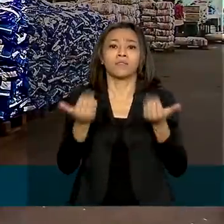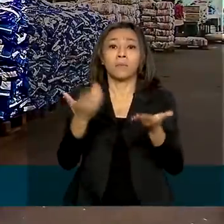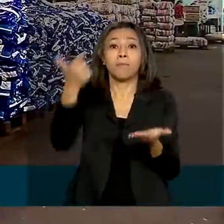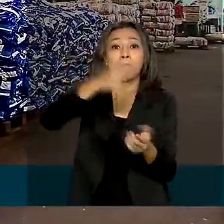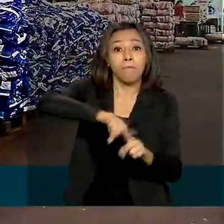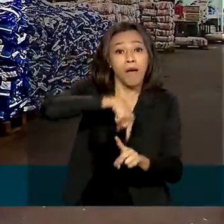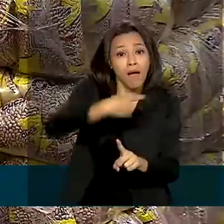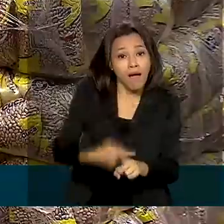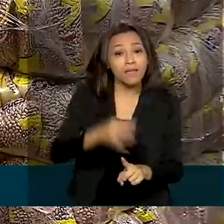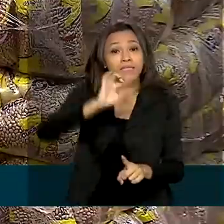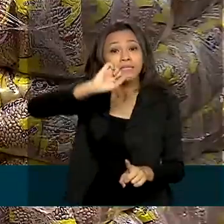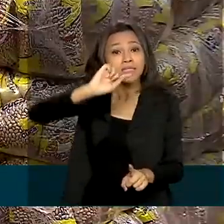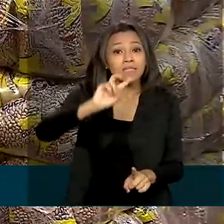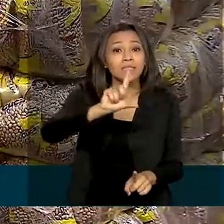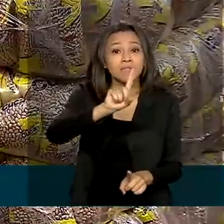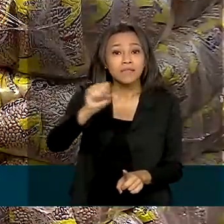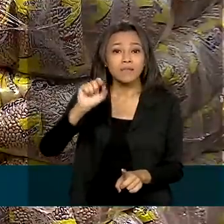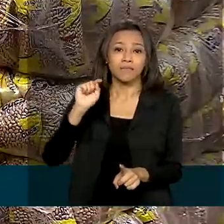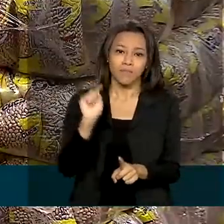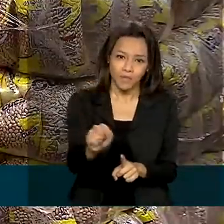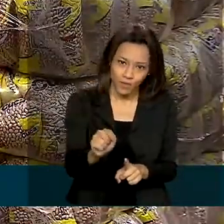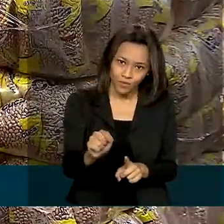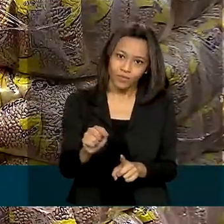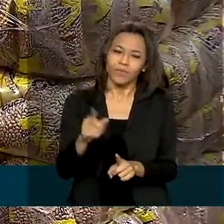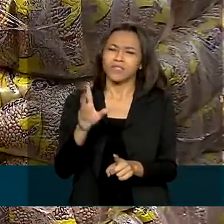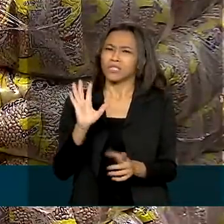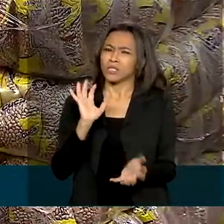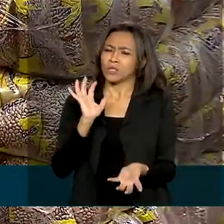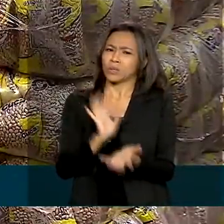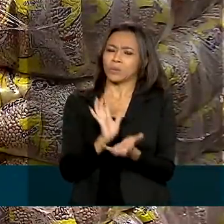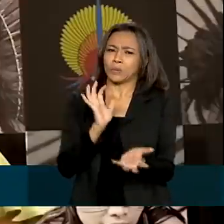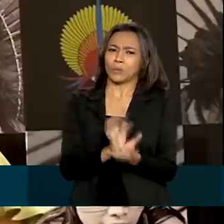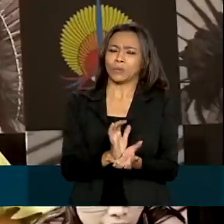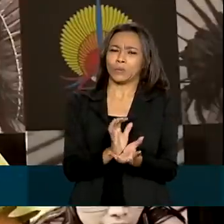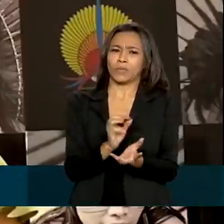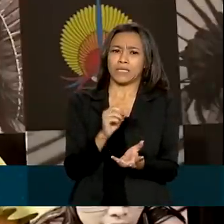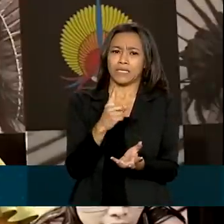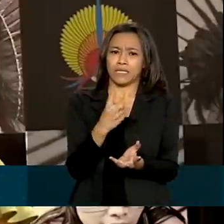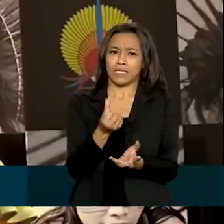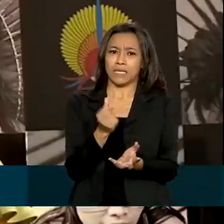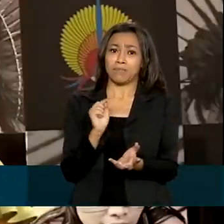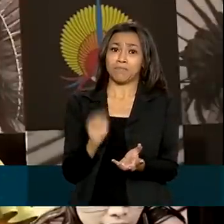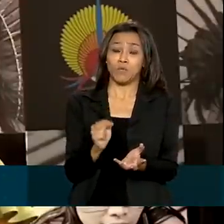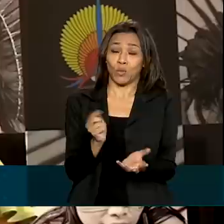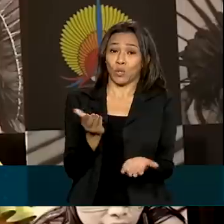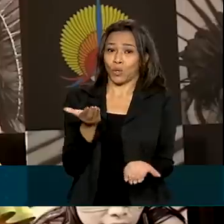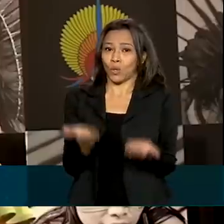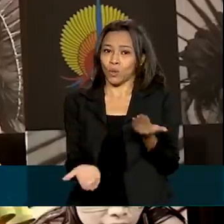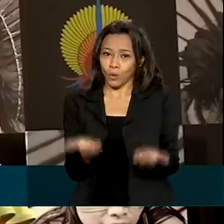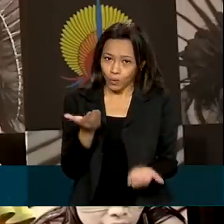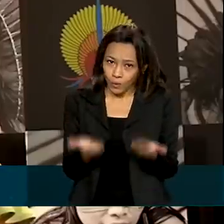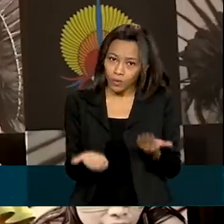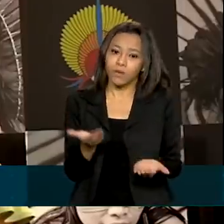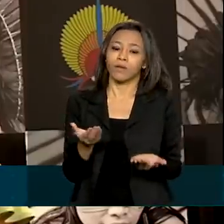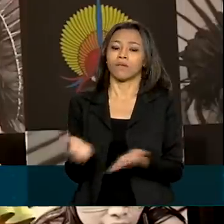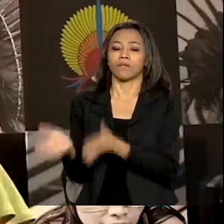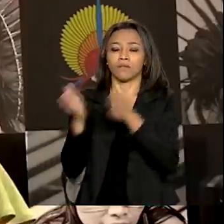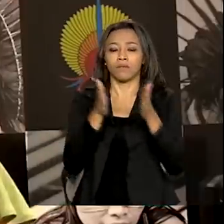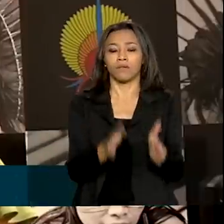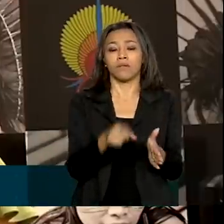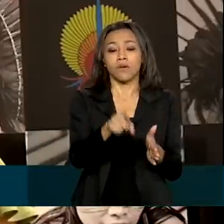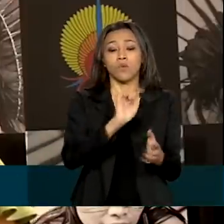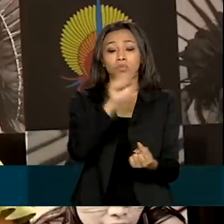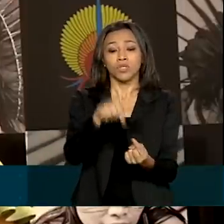cestas, chegando a quase 16 mil toneladas de comida. O objetivo é garantir a segurança alimentar dos